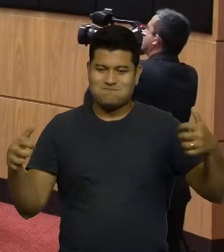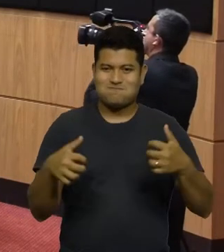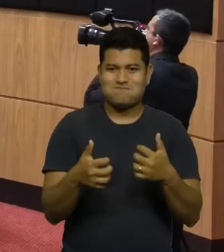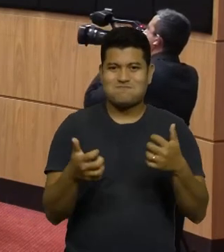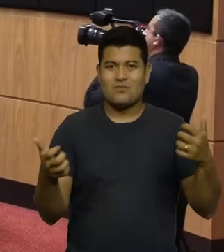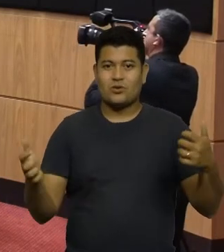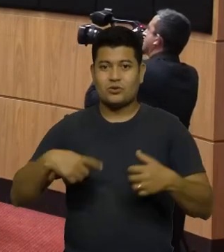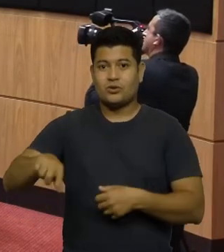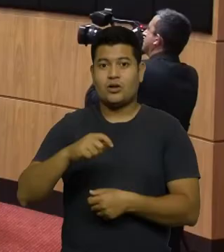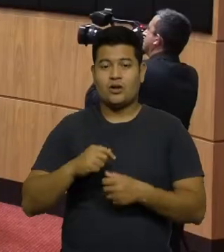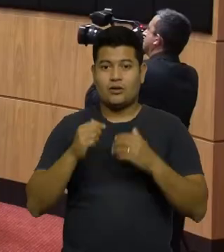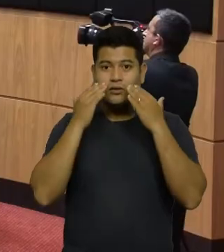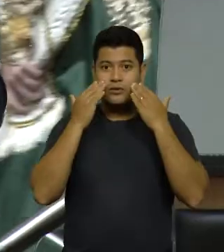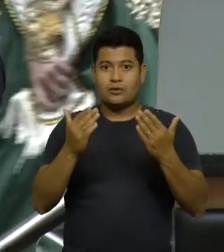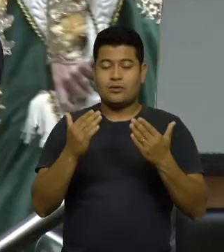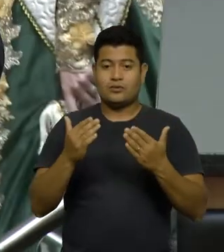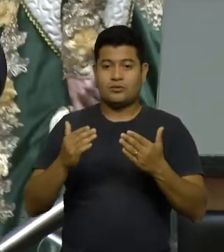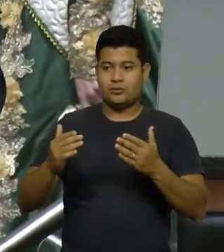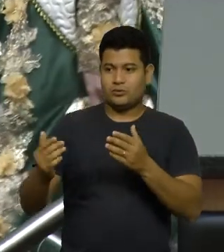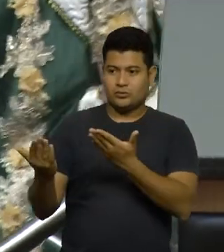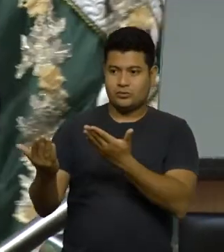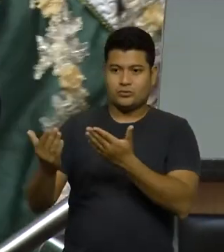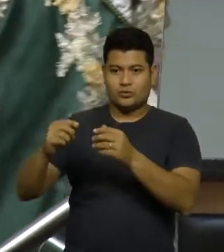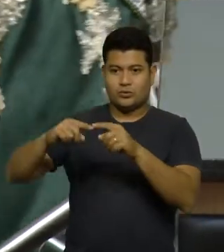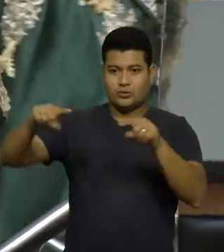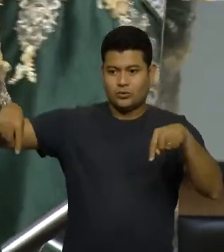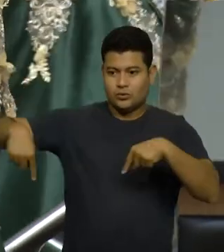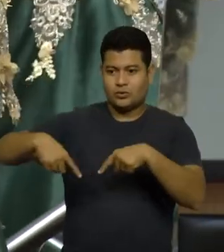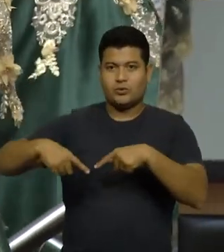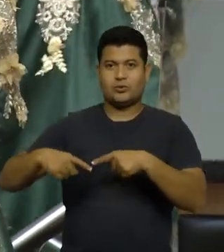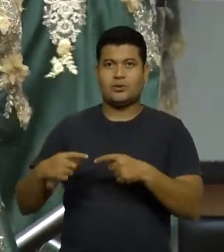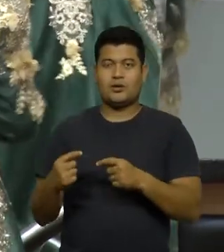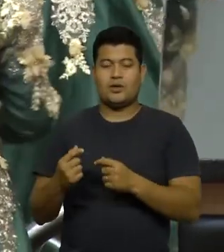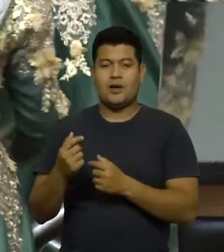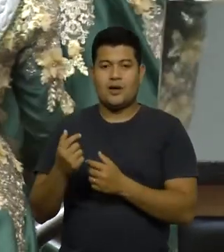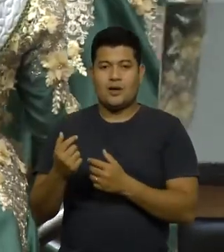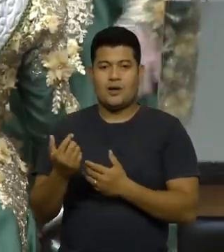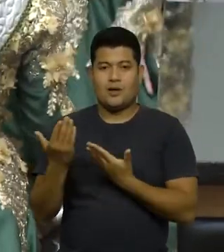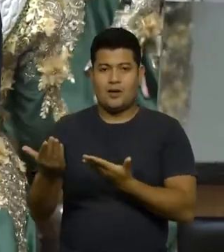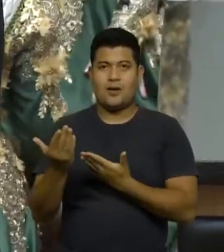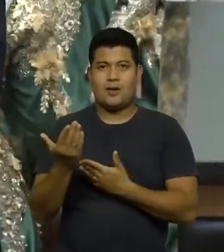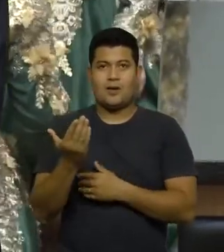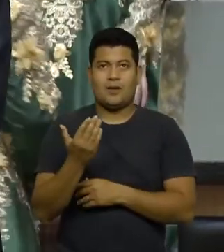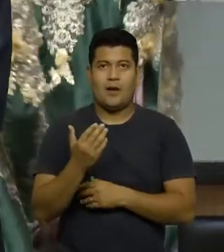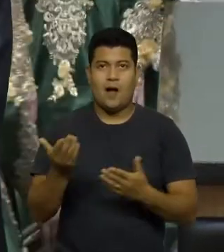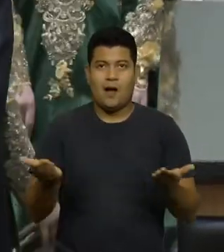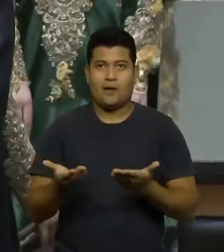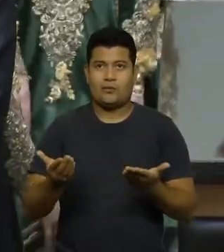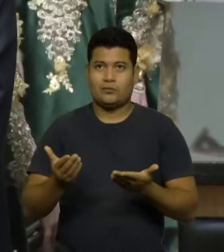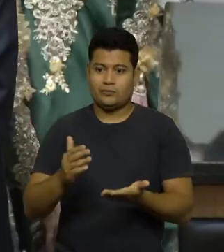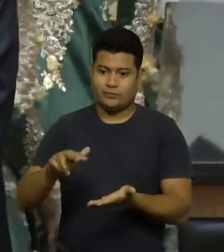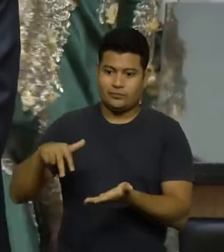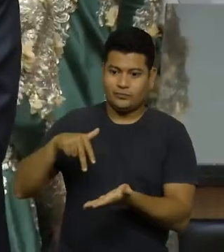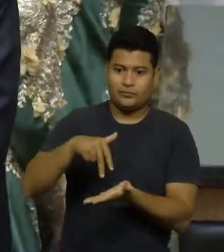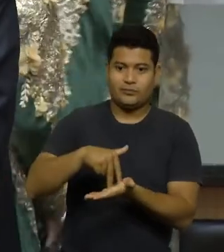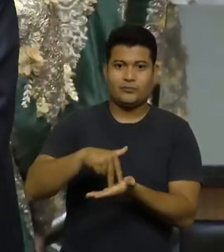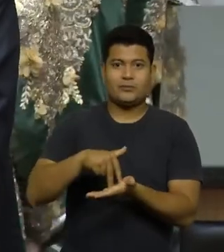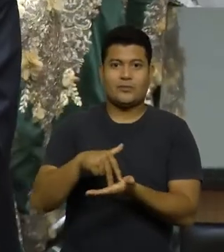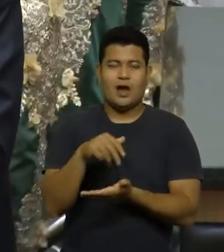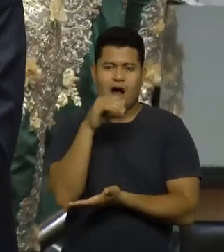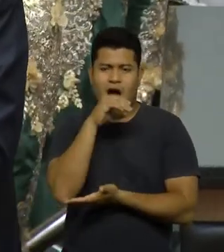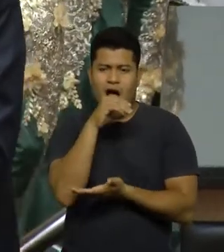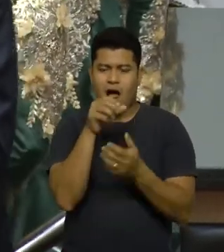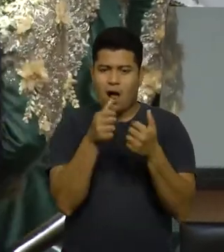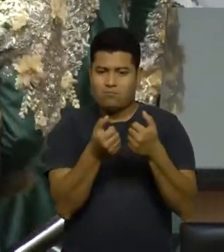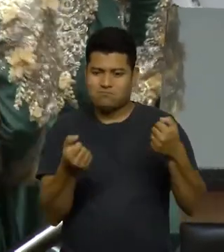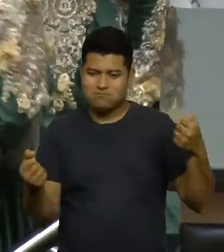uma apresentação no gabinete do deputado Márcio e no gabinete do deputado Ger, peço a licença para vocês e que ela faça uma breve apresentação para